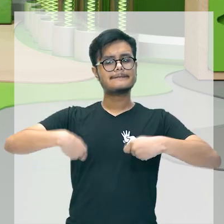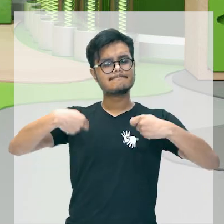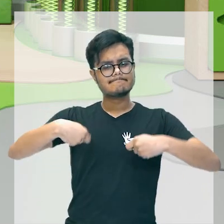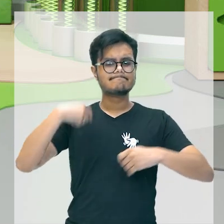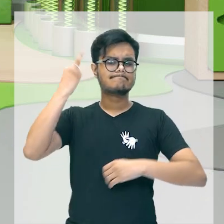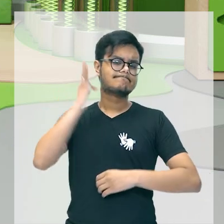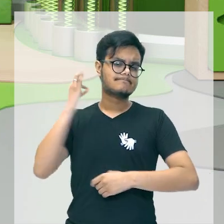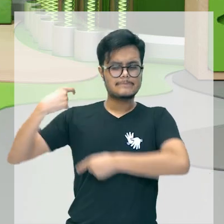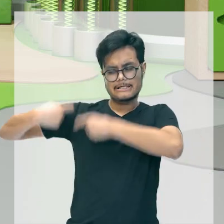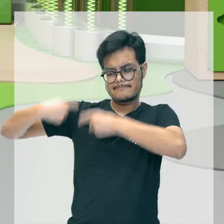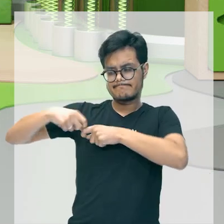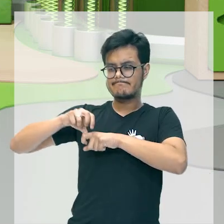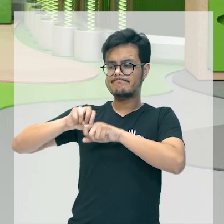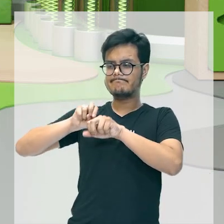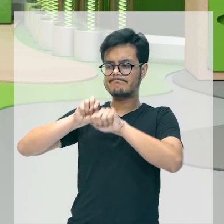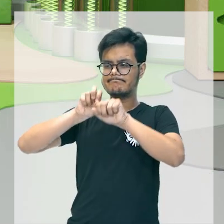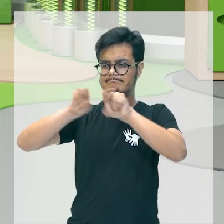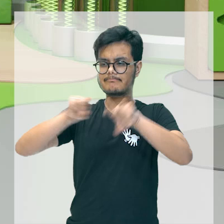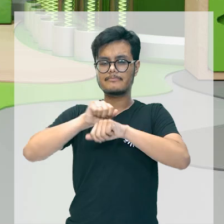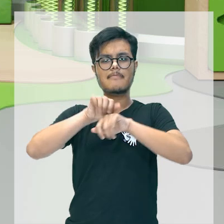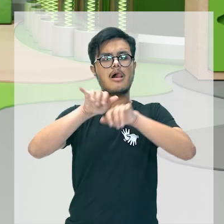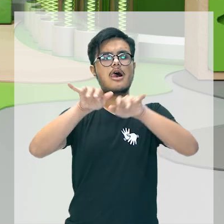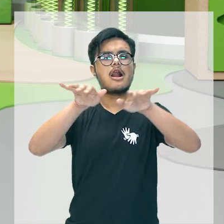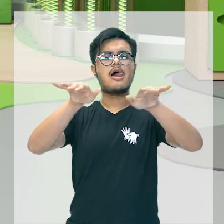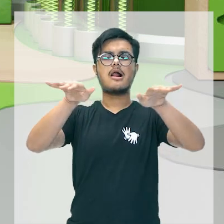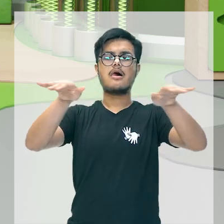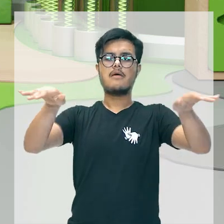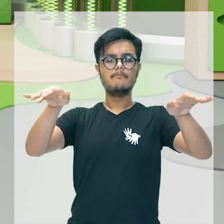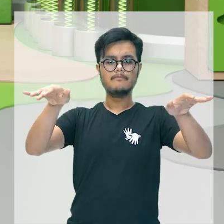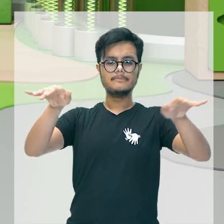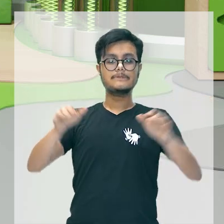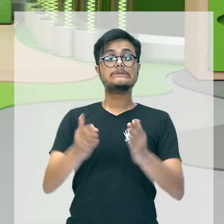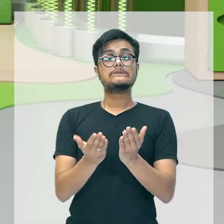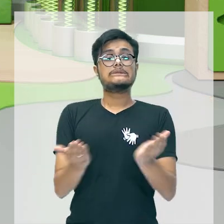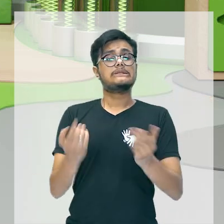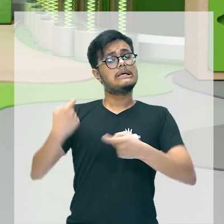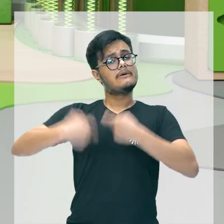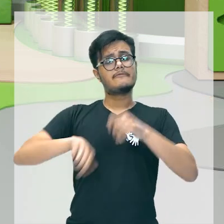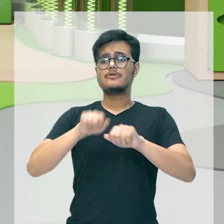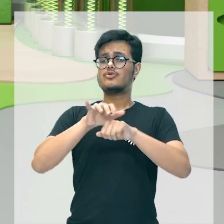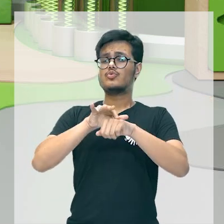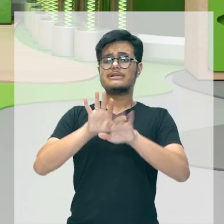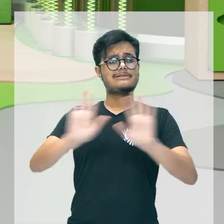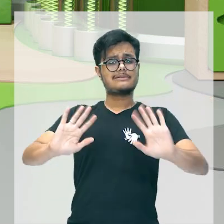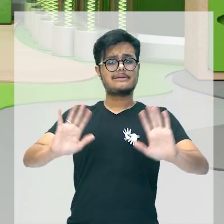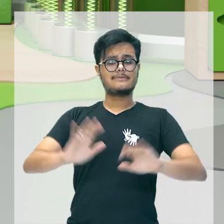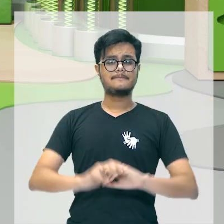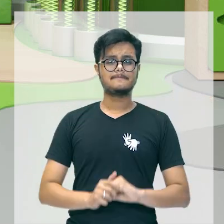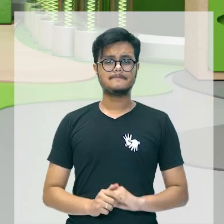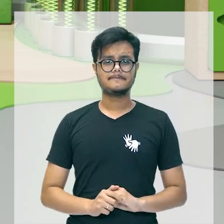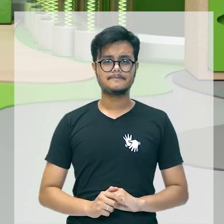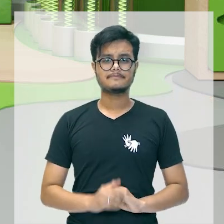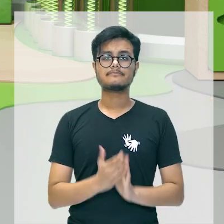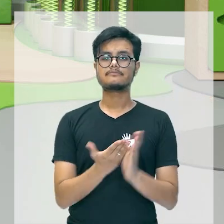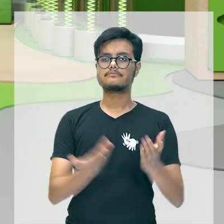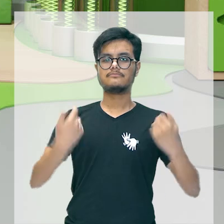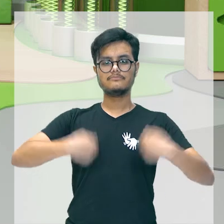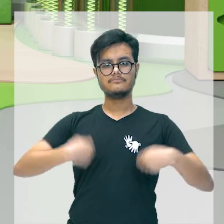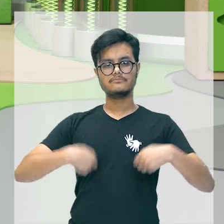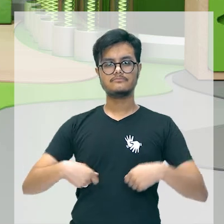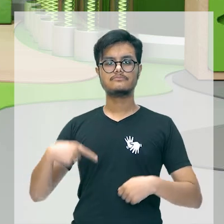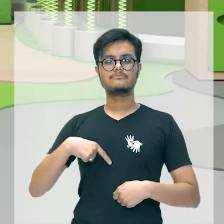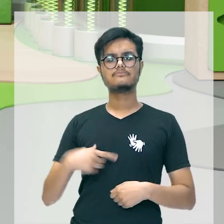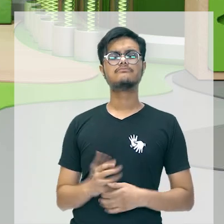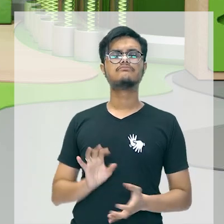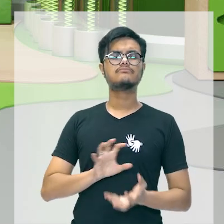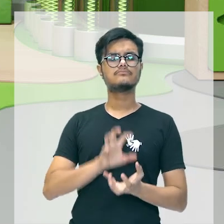que o mosquito se prolifere e esse mosquito, se não se proliferar, ele não vai transmitir essas doenças. Então a gente tem que sempre ter o cuidado